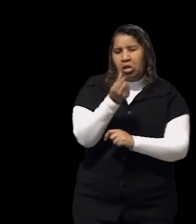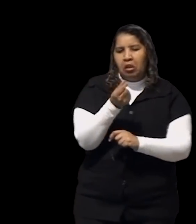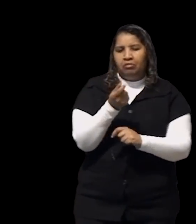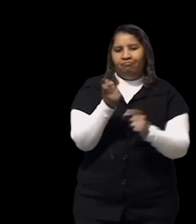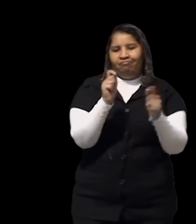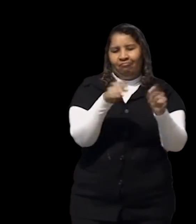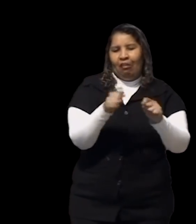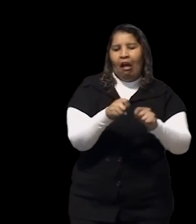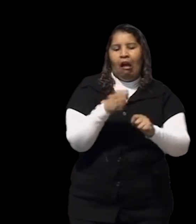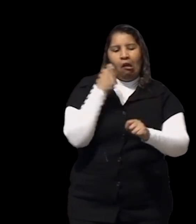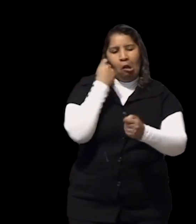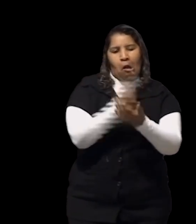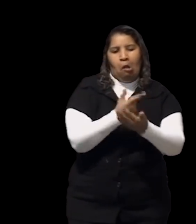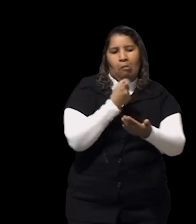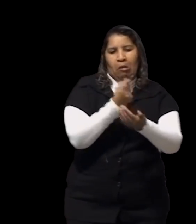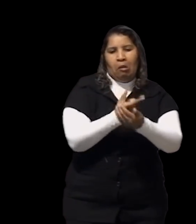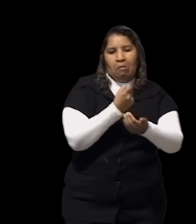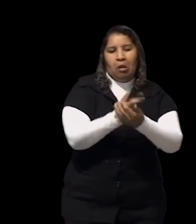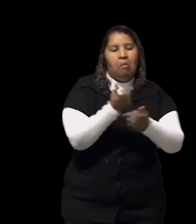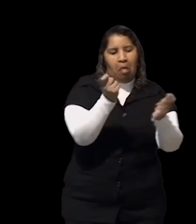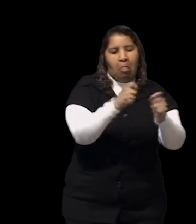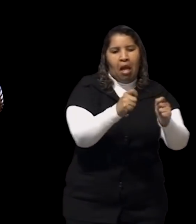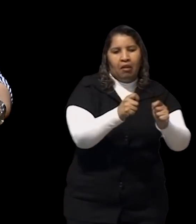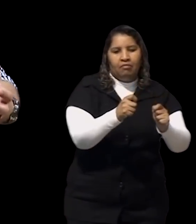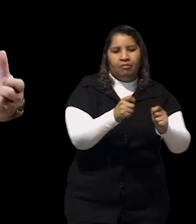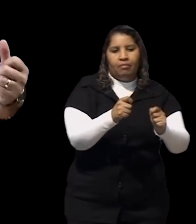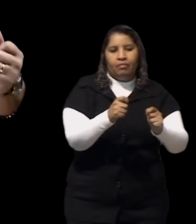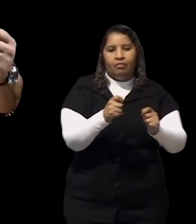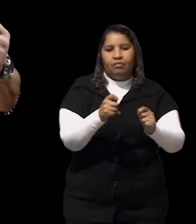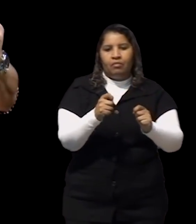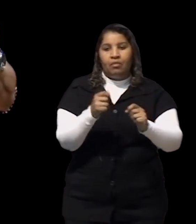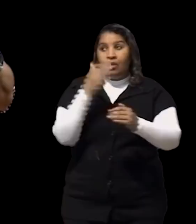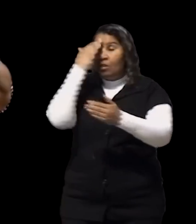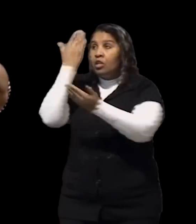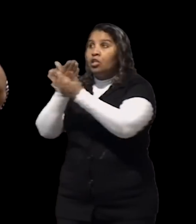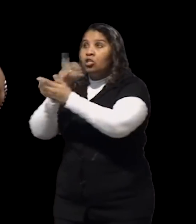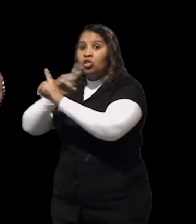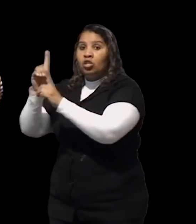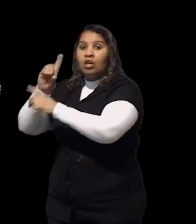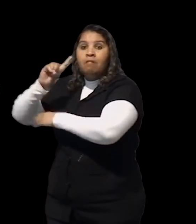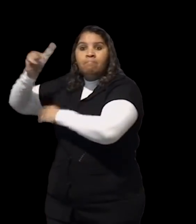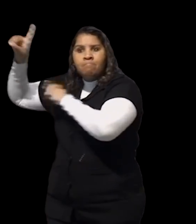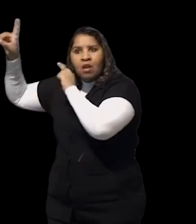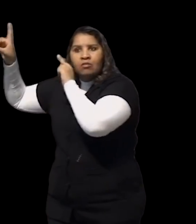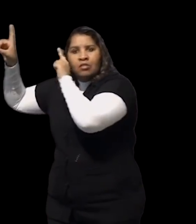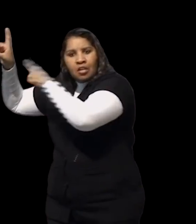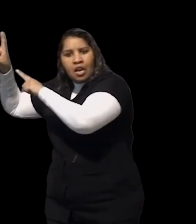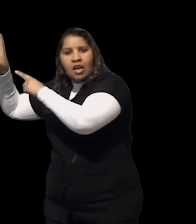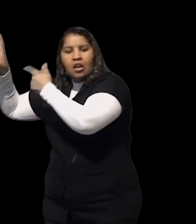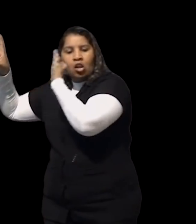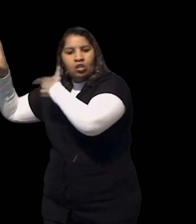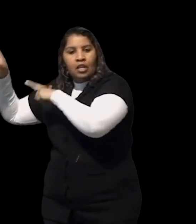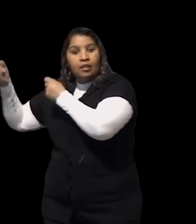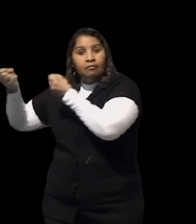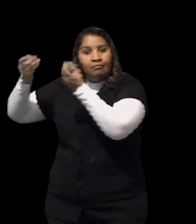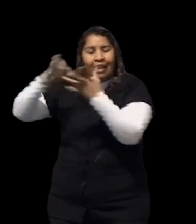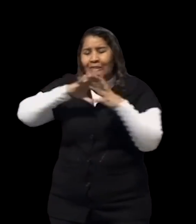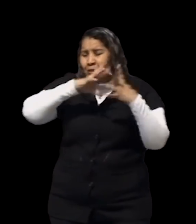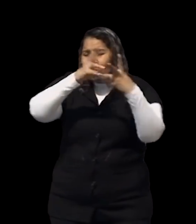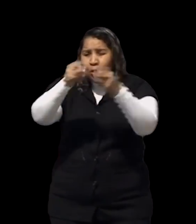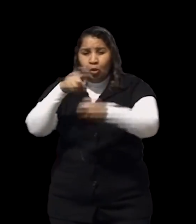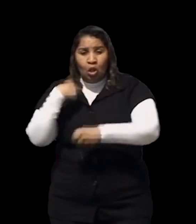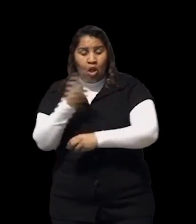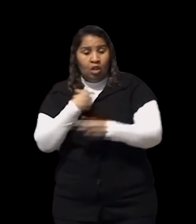sobre geração como por exemplo a geração que sai do Egito era uma geração